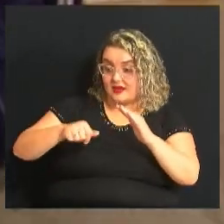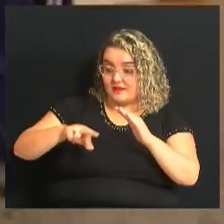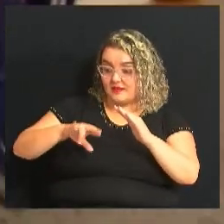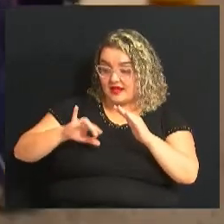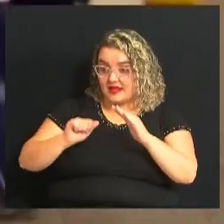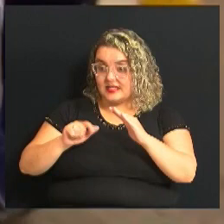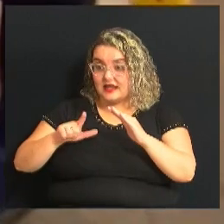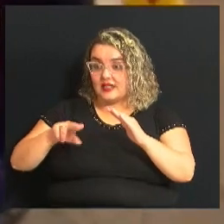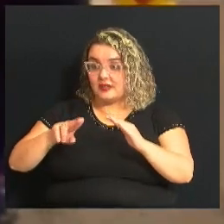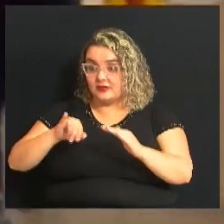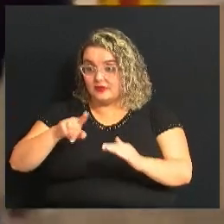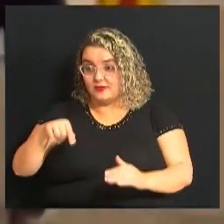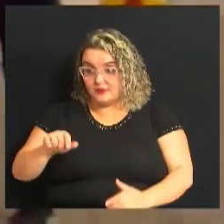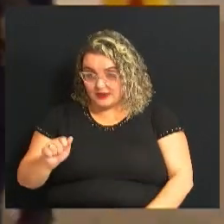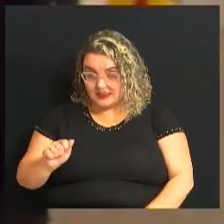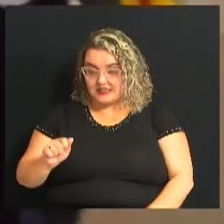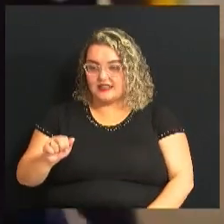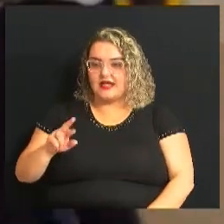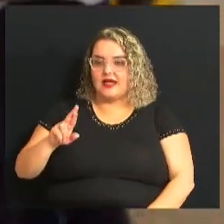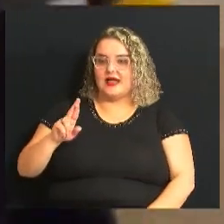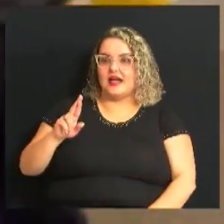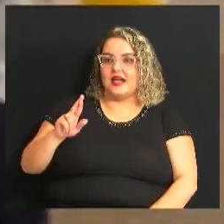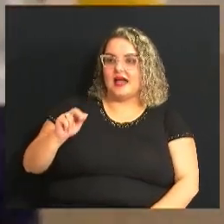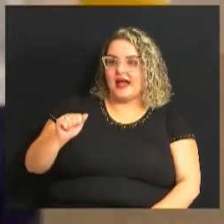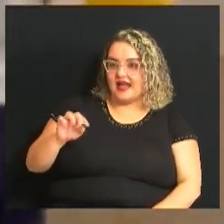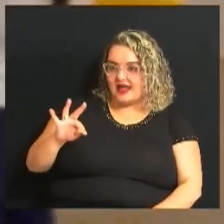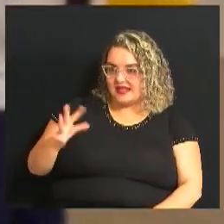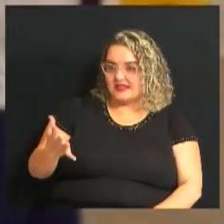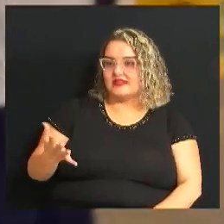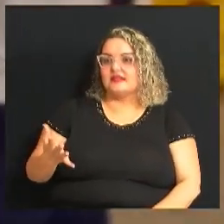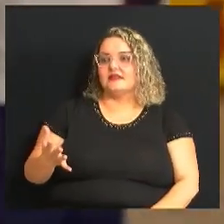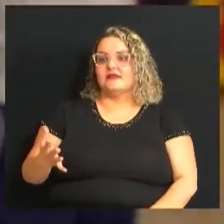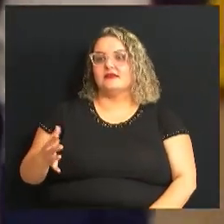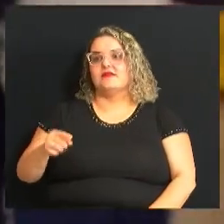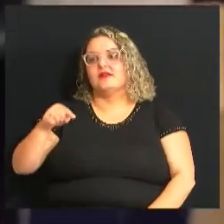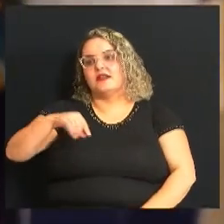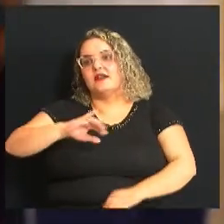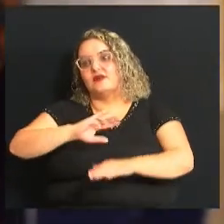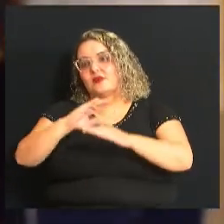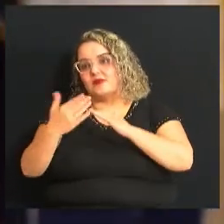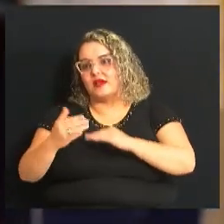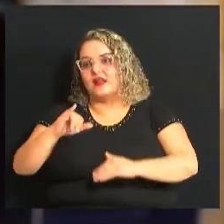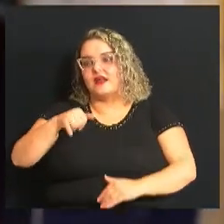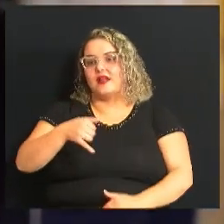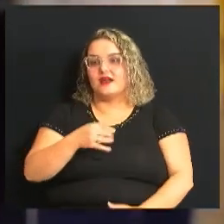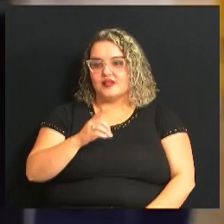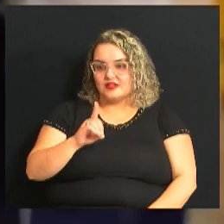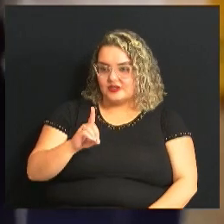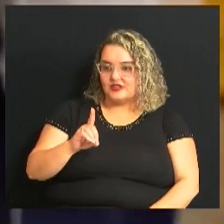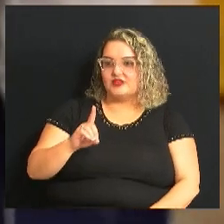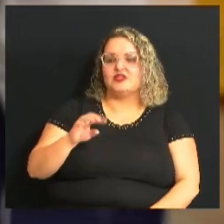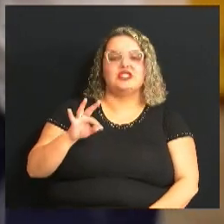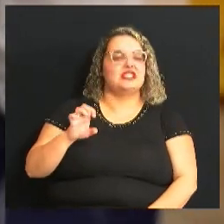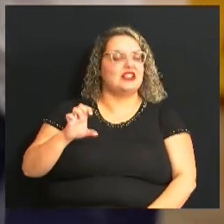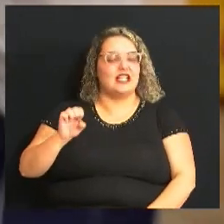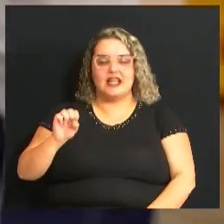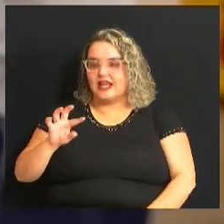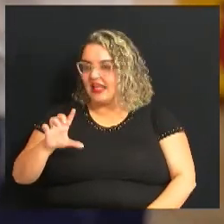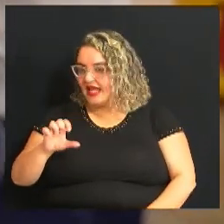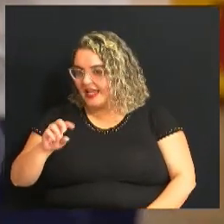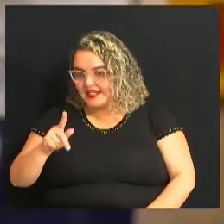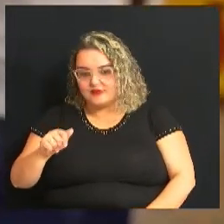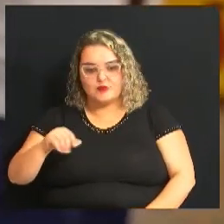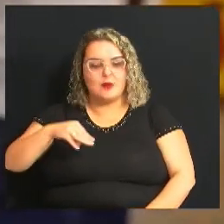fica aqui no Parque Montreal, pega toda aqui, né, os bairros ao redor da Santos Dumont, Jardim Telespe, Maria